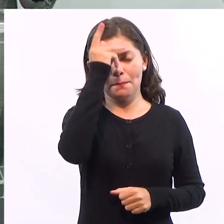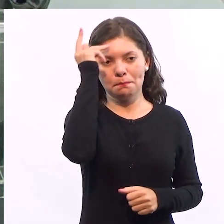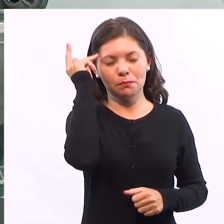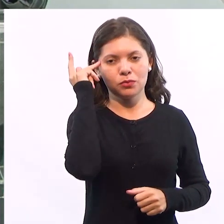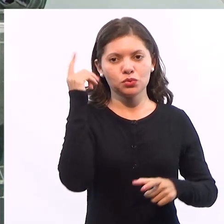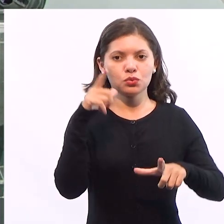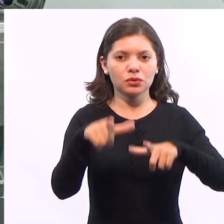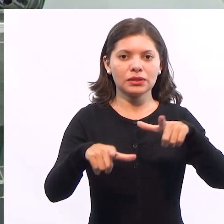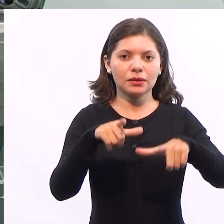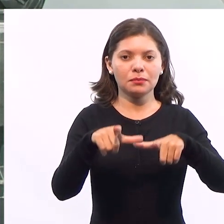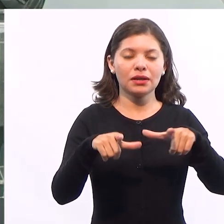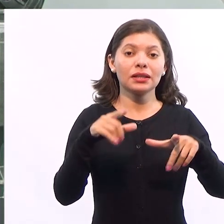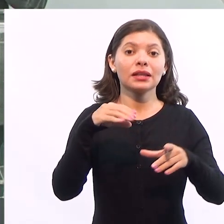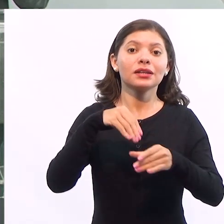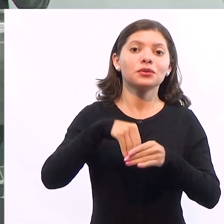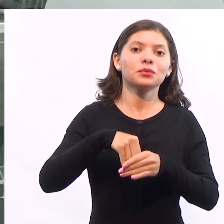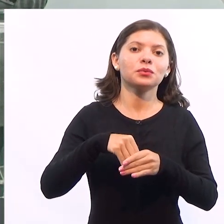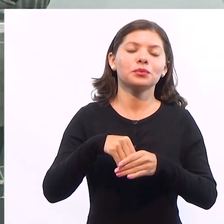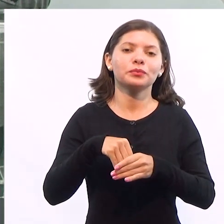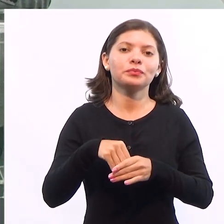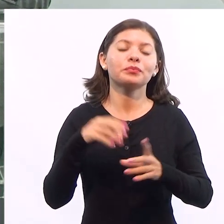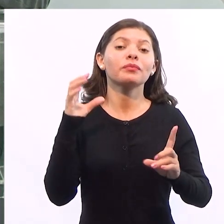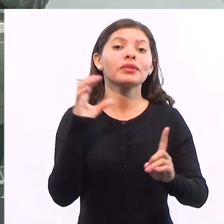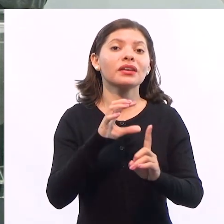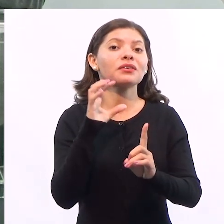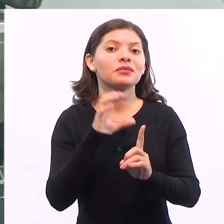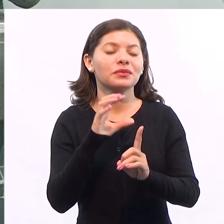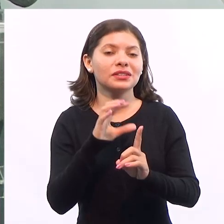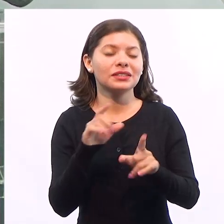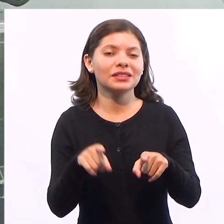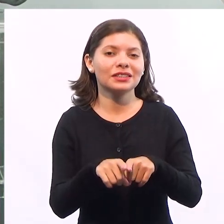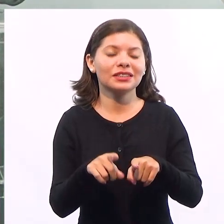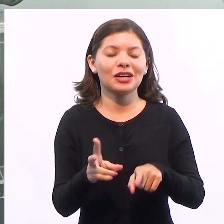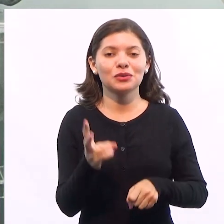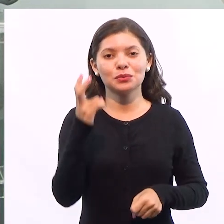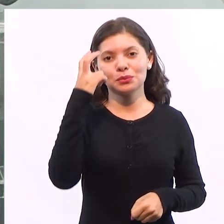esse íntimo das pessoas que trabalham dentro da organização, que